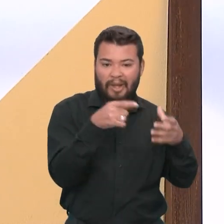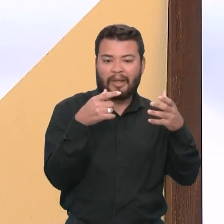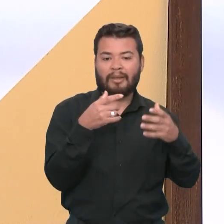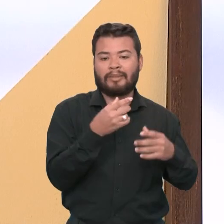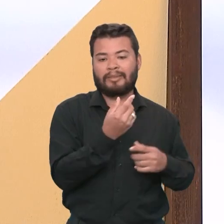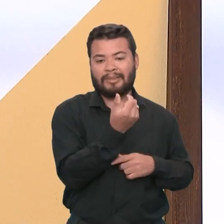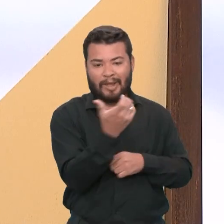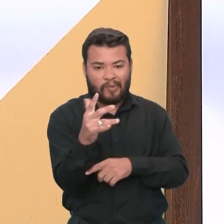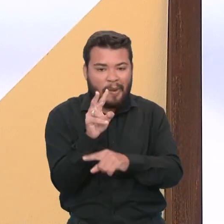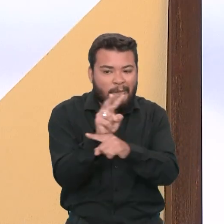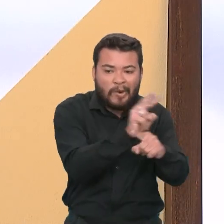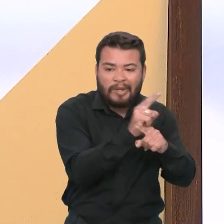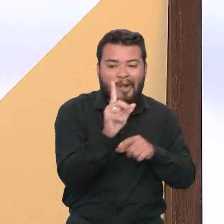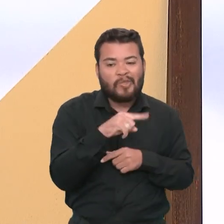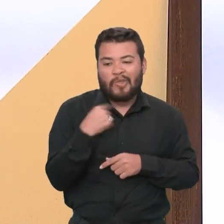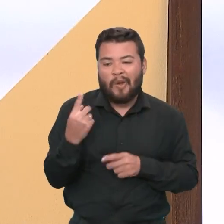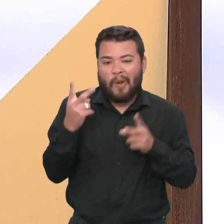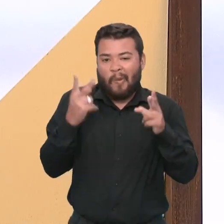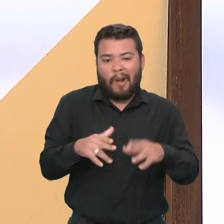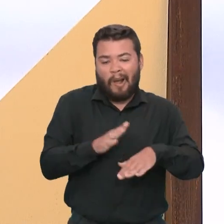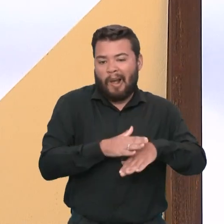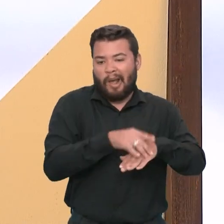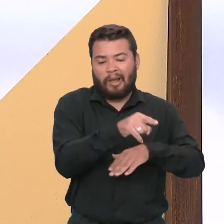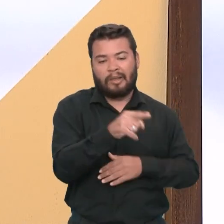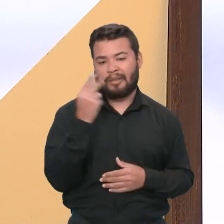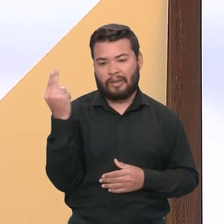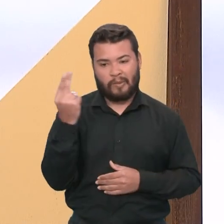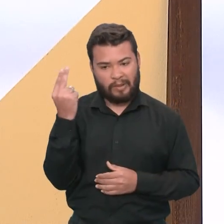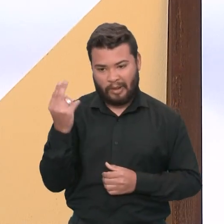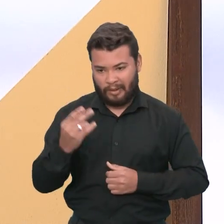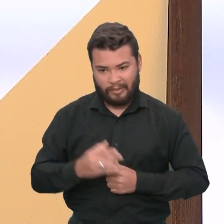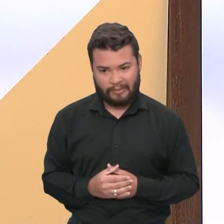gente não consegue fazer. E